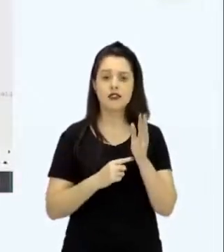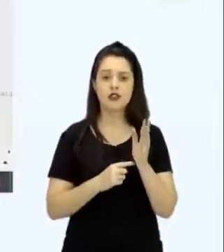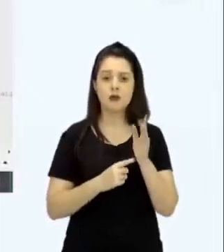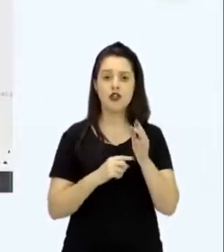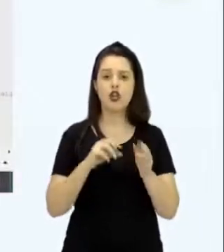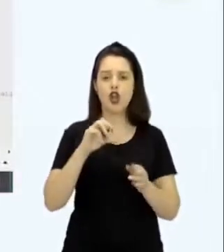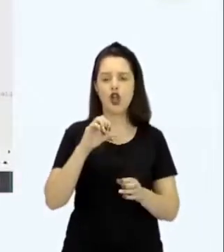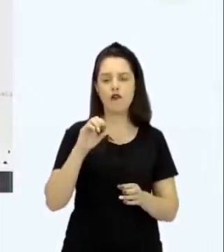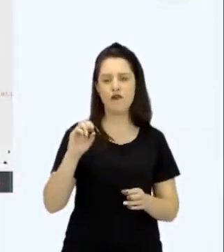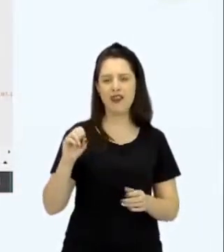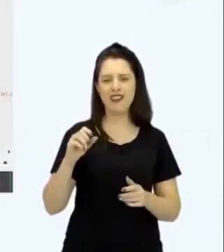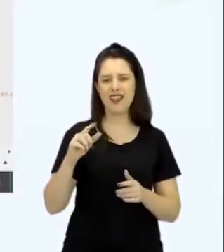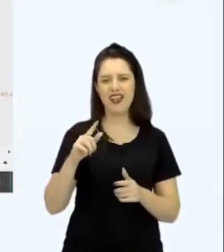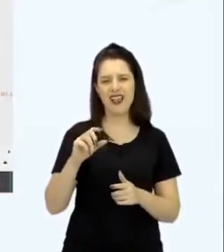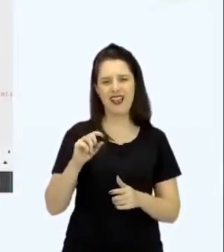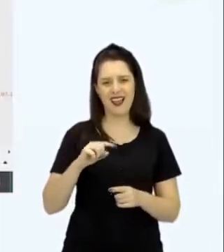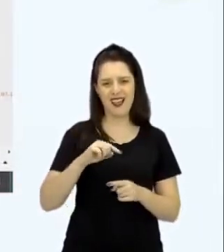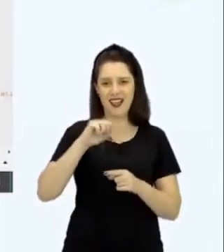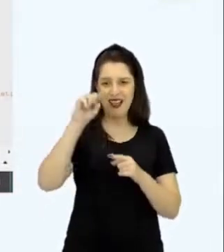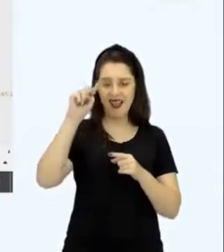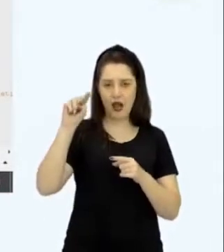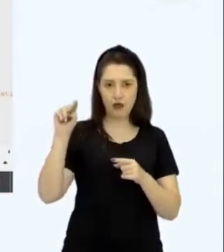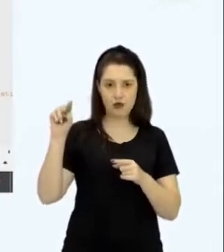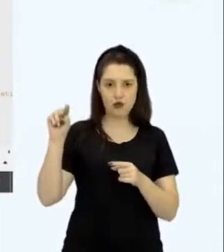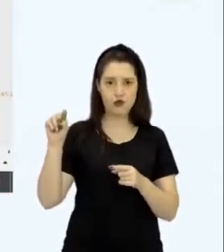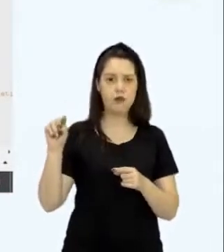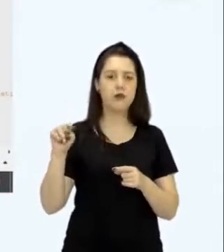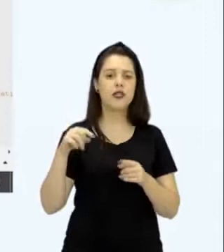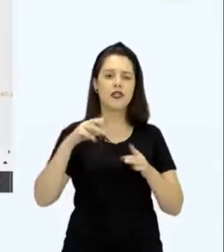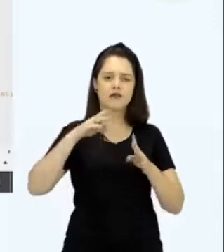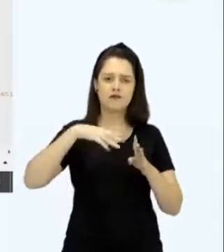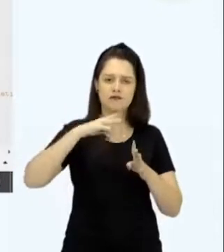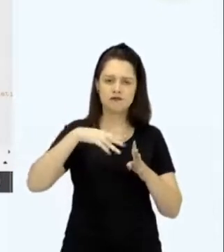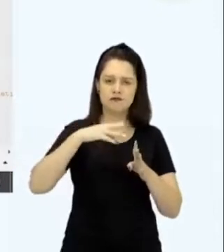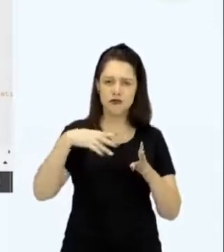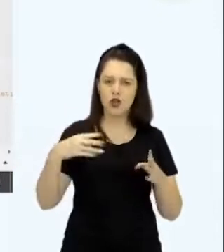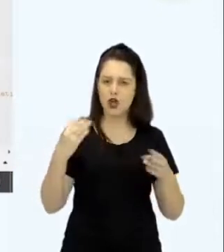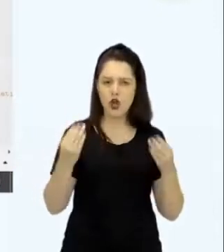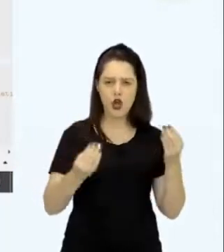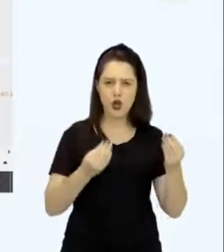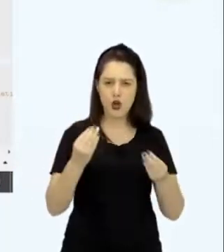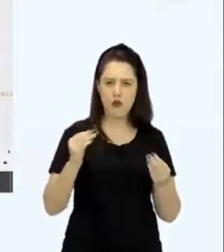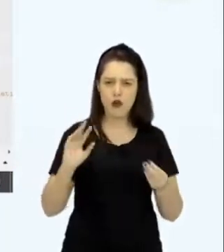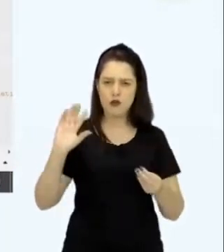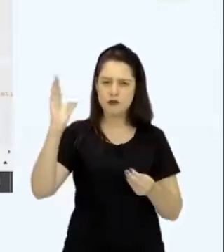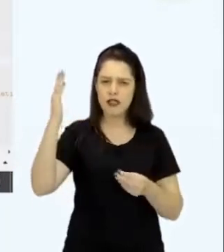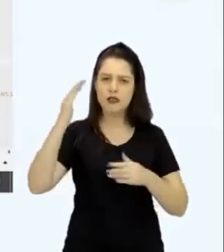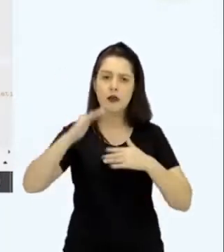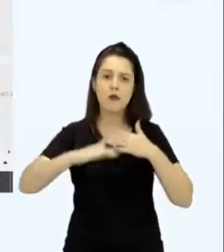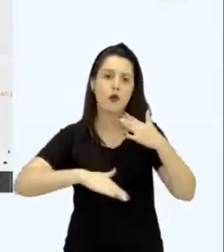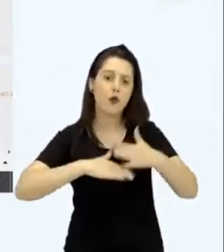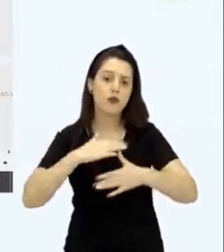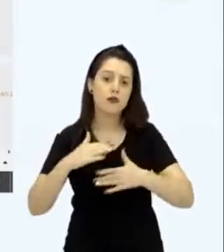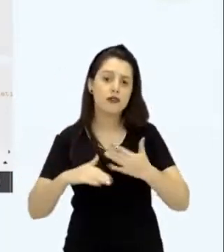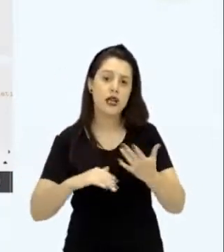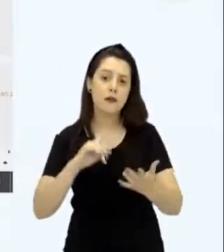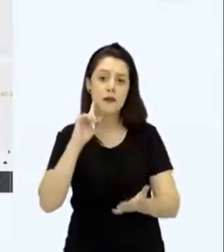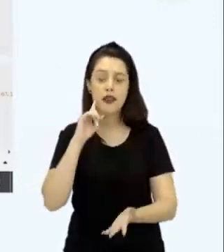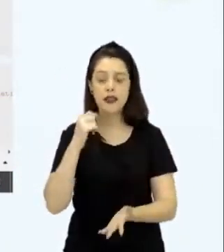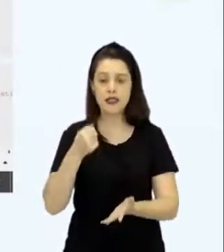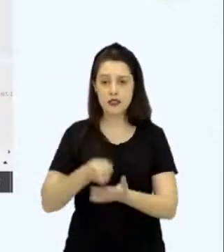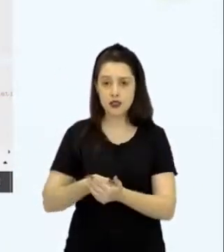graus. Então, esse mapeamento de como vai acontecer essa coisa gradual é definido